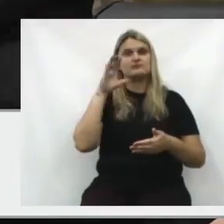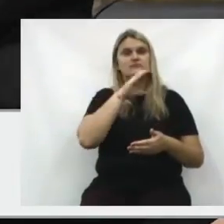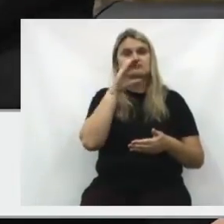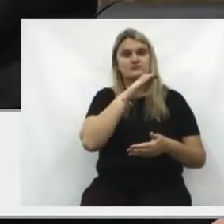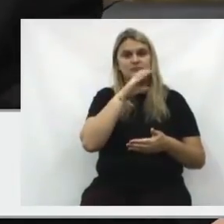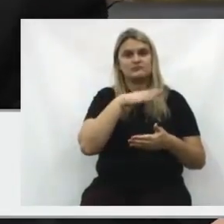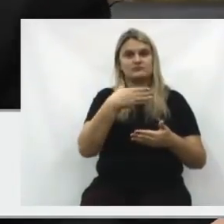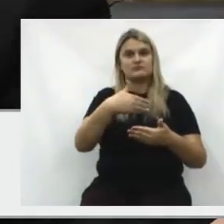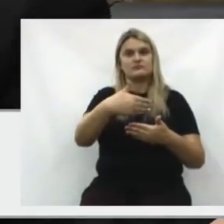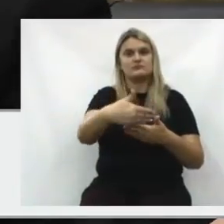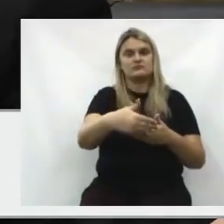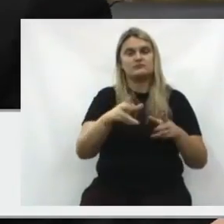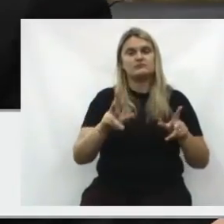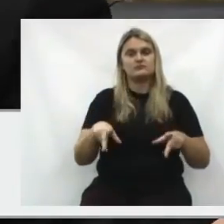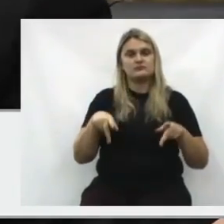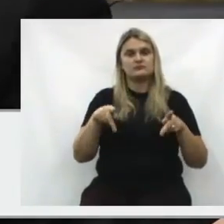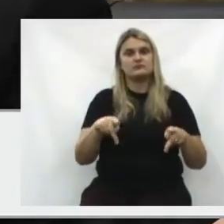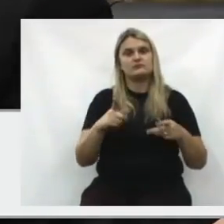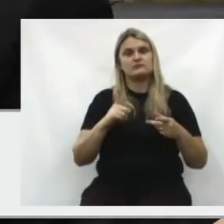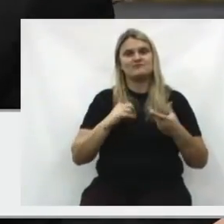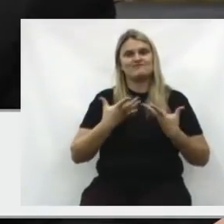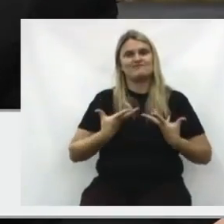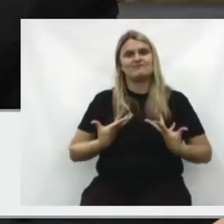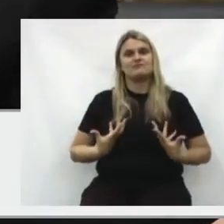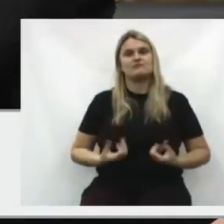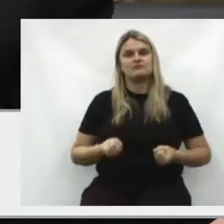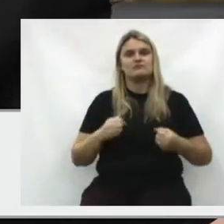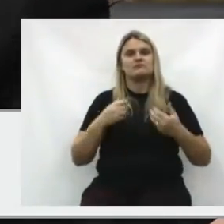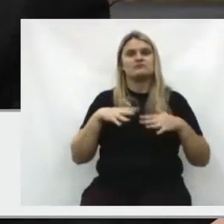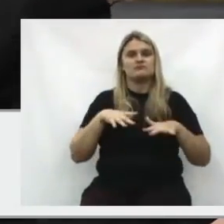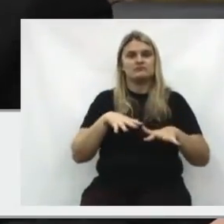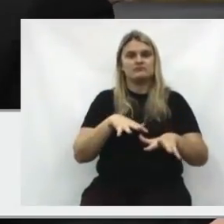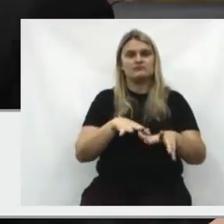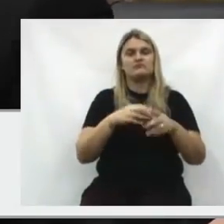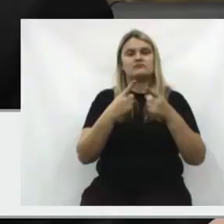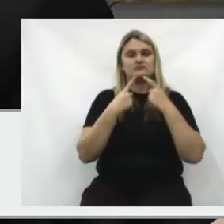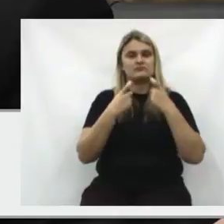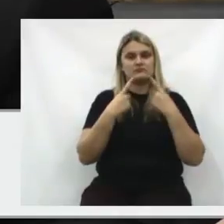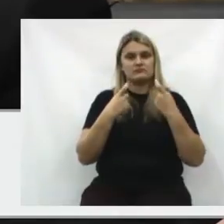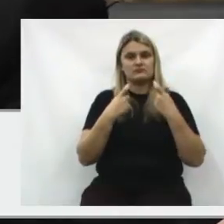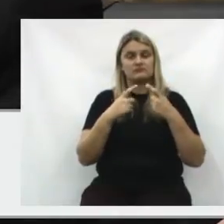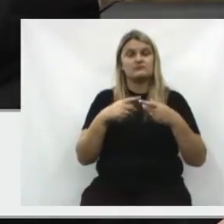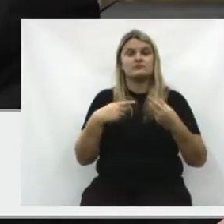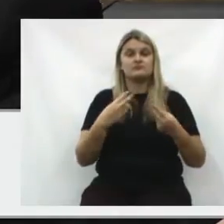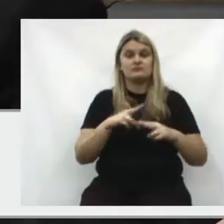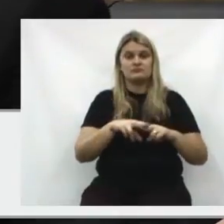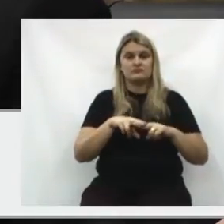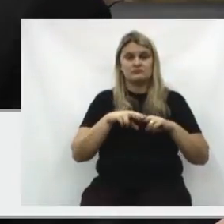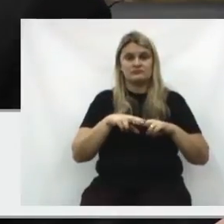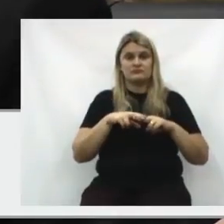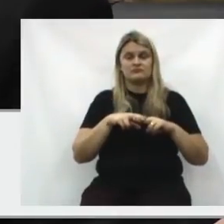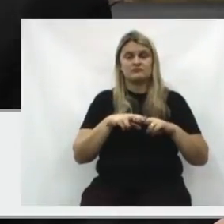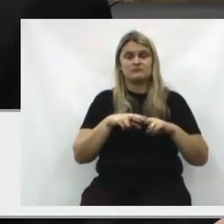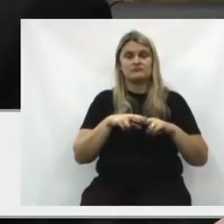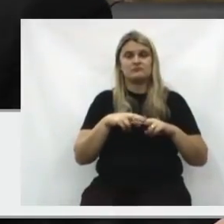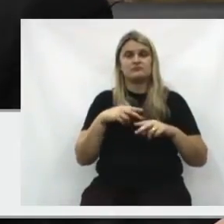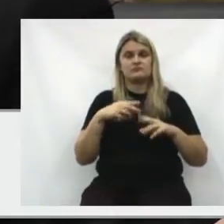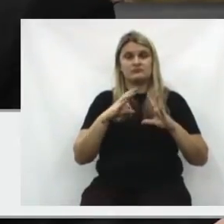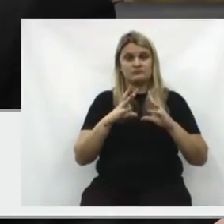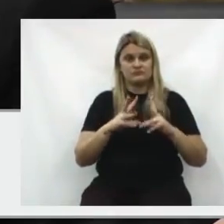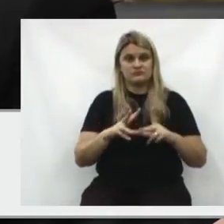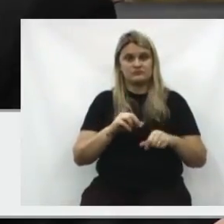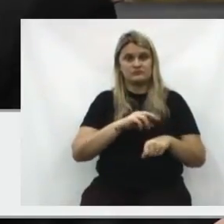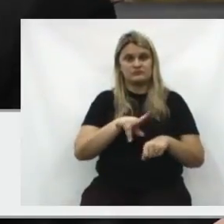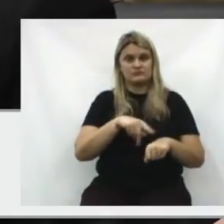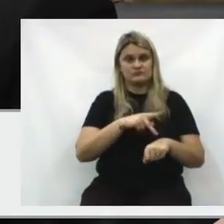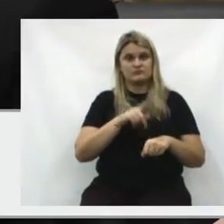que agora são passadas goela abaixo, e o povo está cansado de se mobilizar, de estar em ação. Por isso,